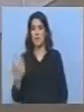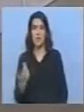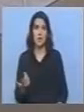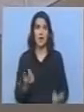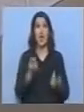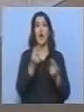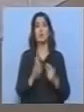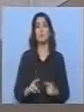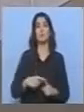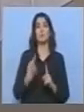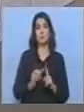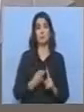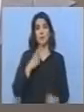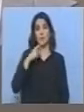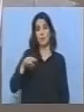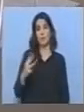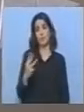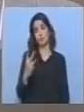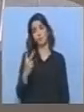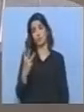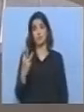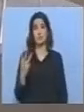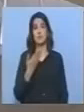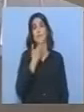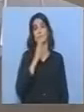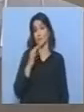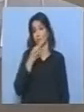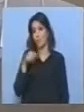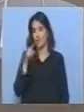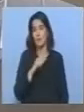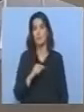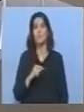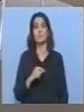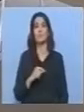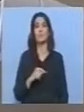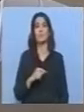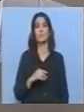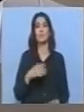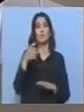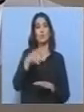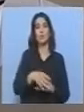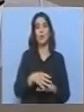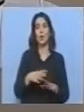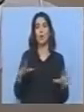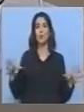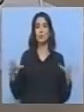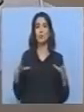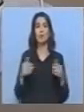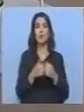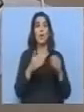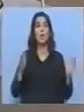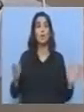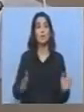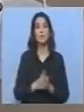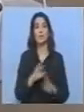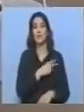anual que é duas ou três vezes, depende daquelas que eu falei, superior ao conjunto de todas as instituições de ensino superior em Portugal.